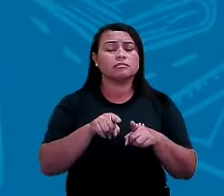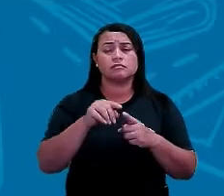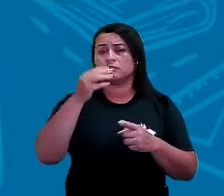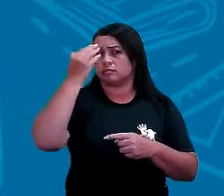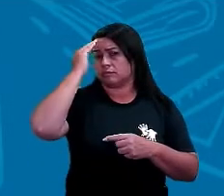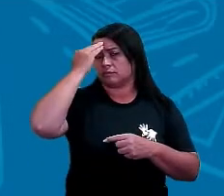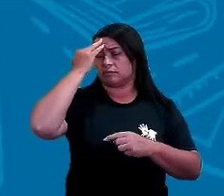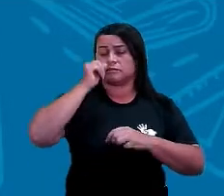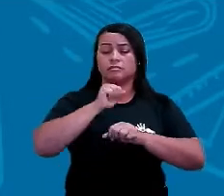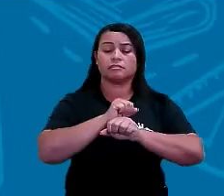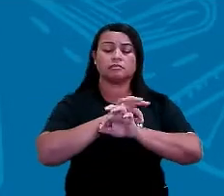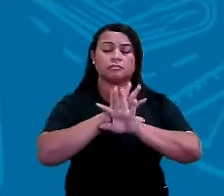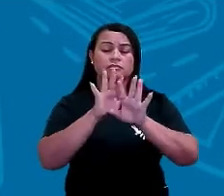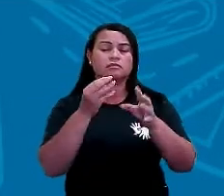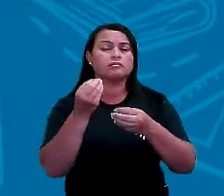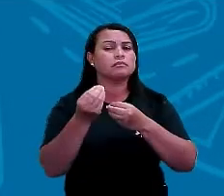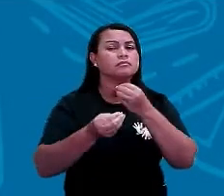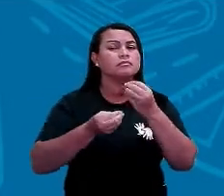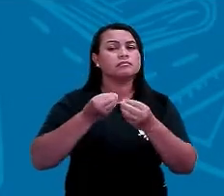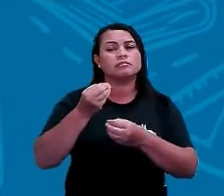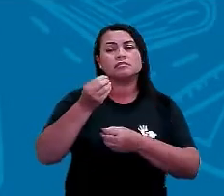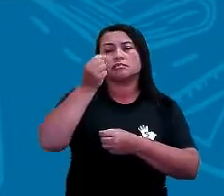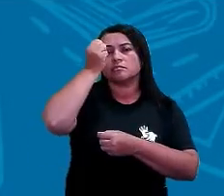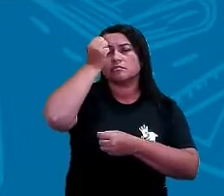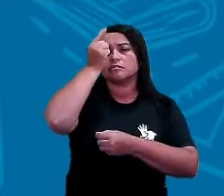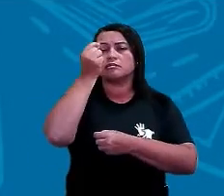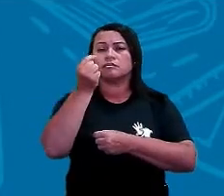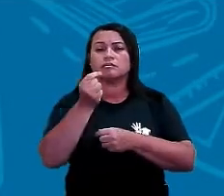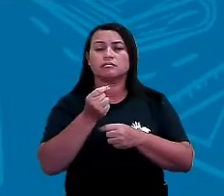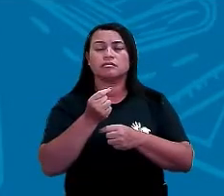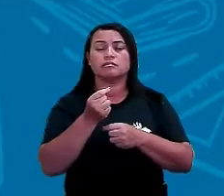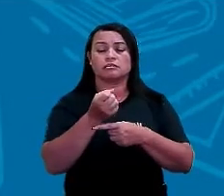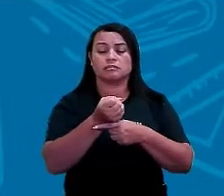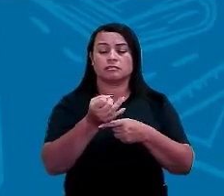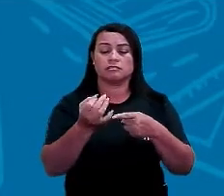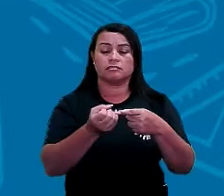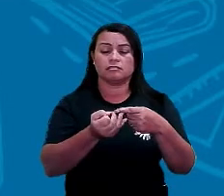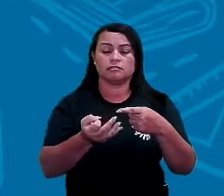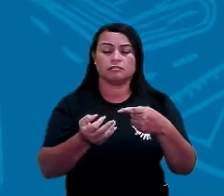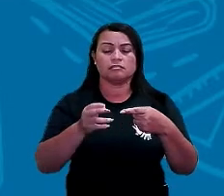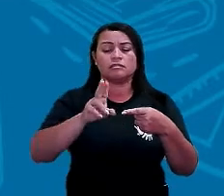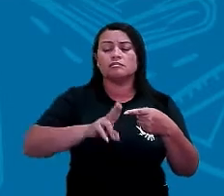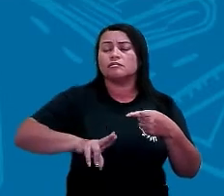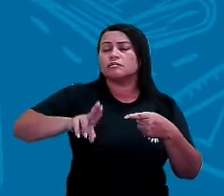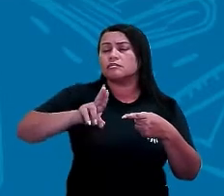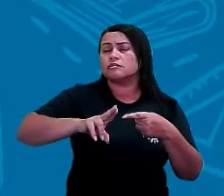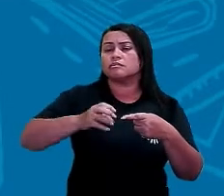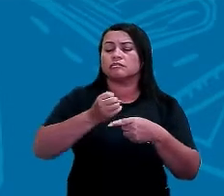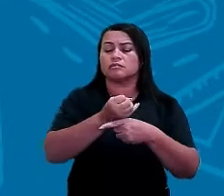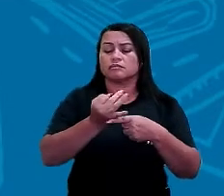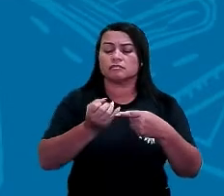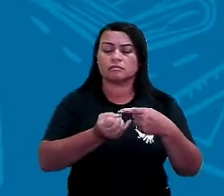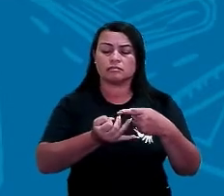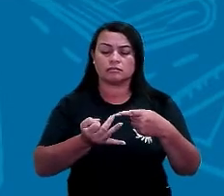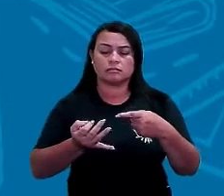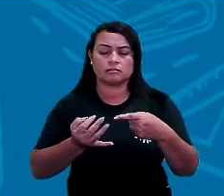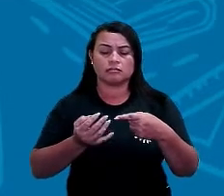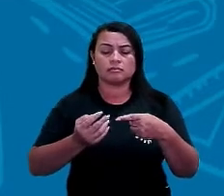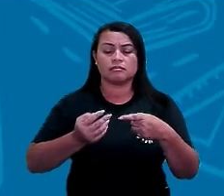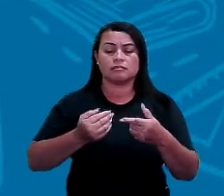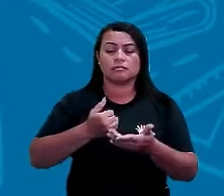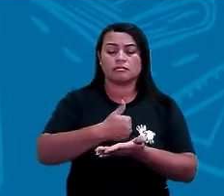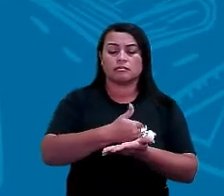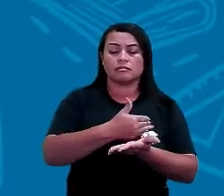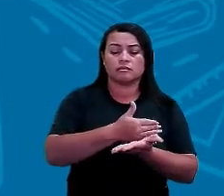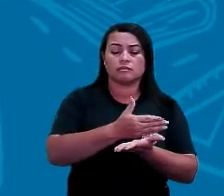entender agora a ideia de fração, tá? Usamos a fração quando dividimos uma figura